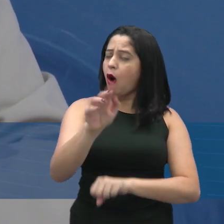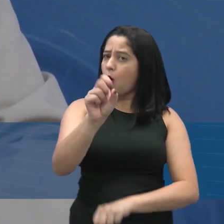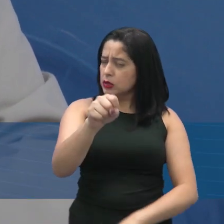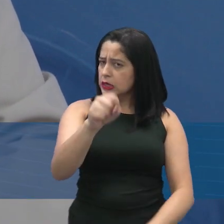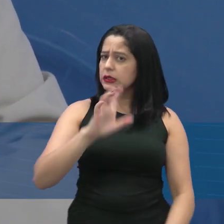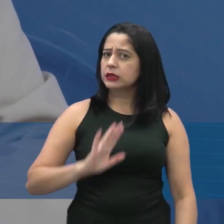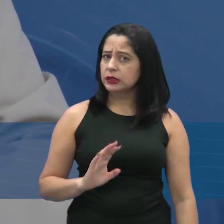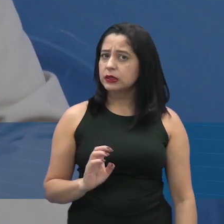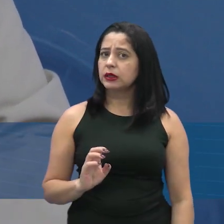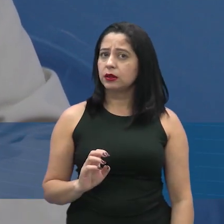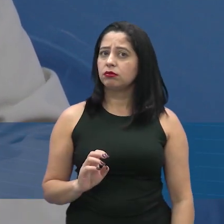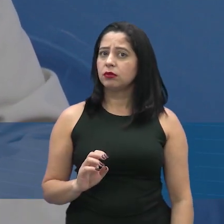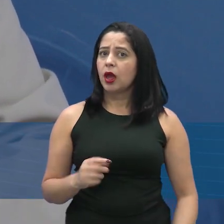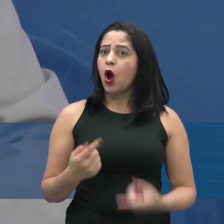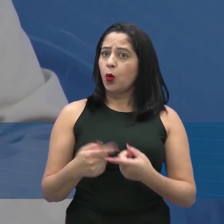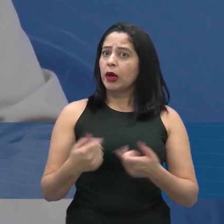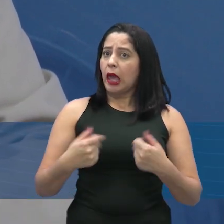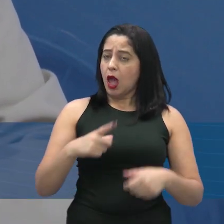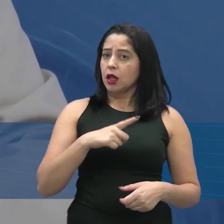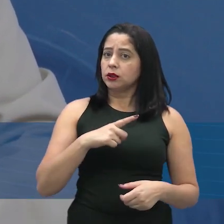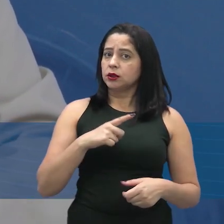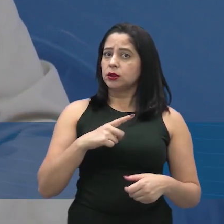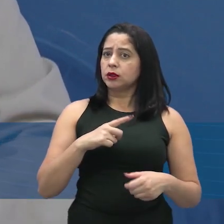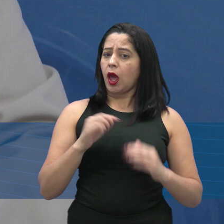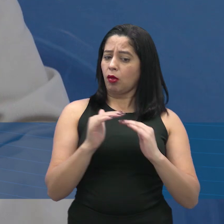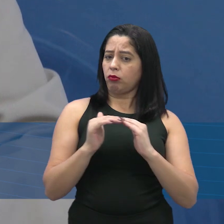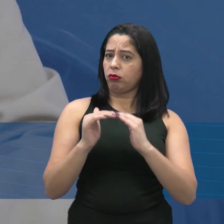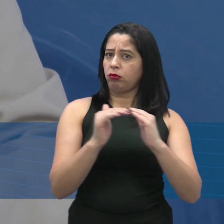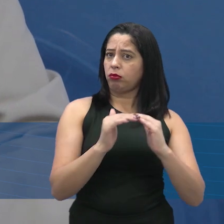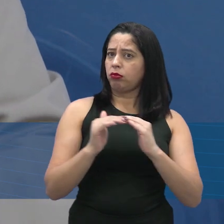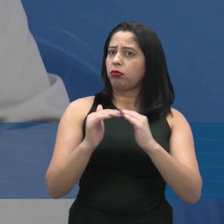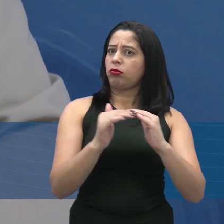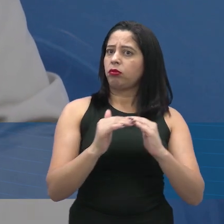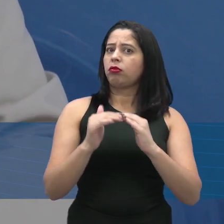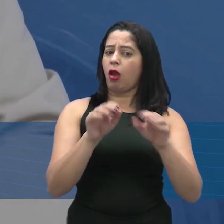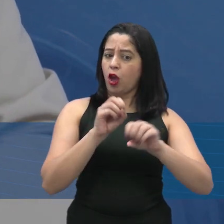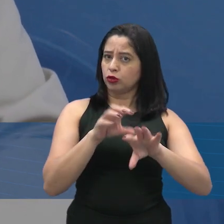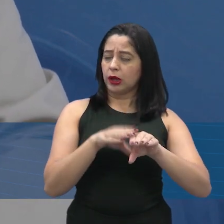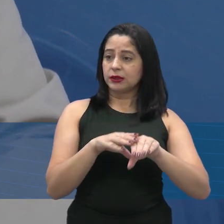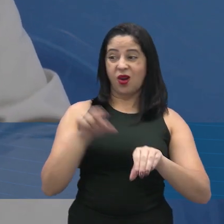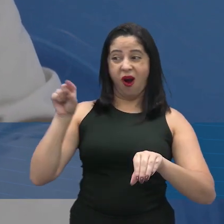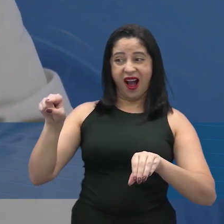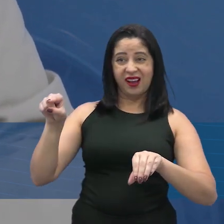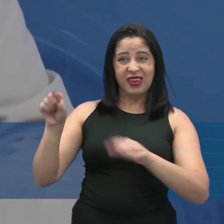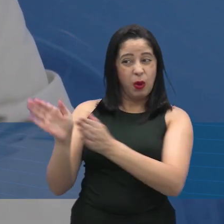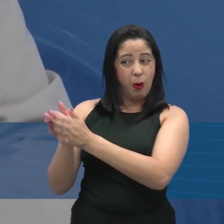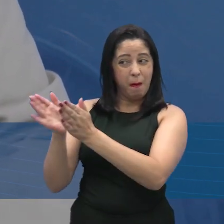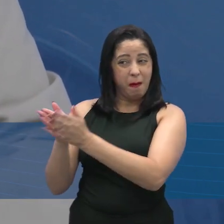classe média ter um padrão de educação bastante distinto das classes mais baixas,